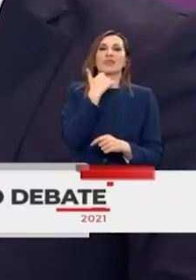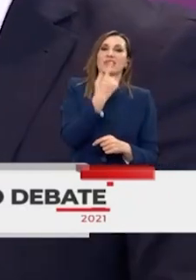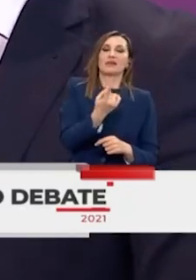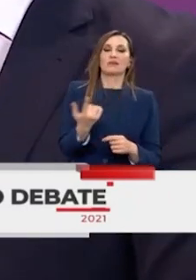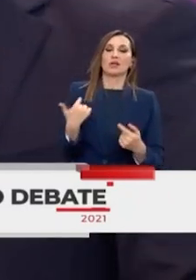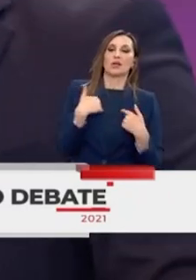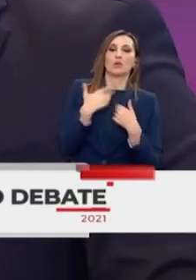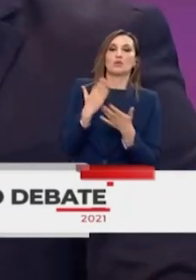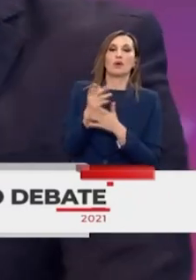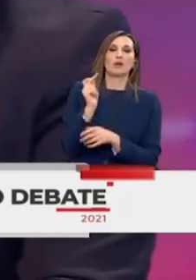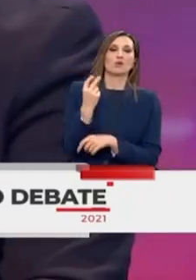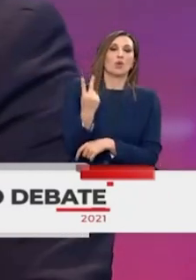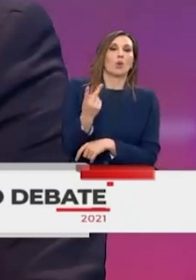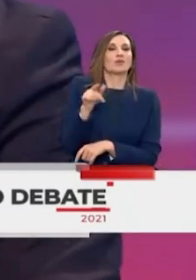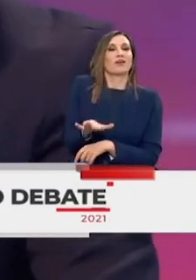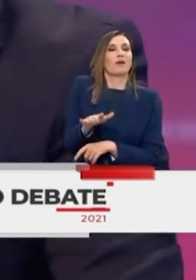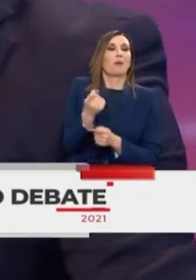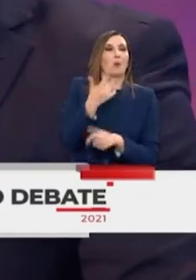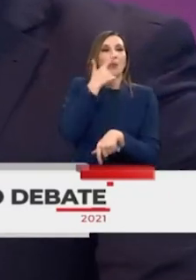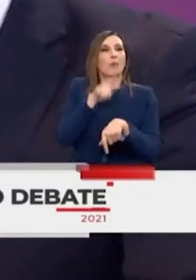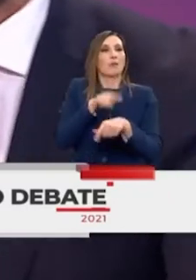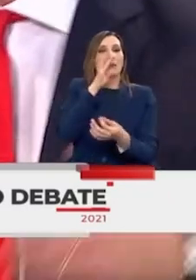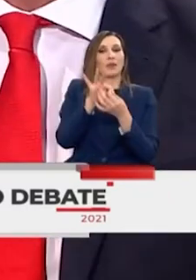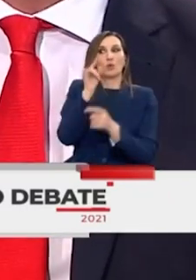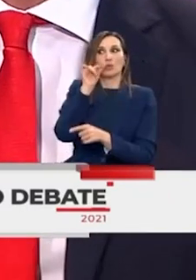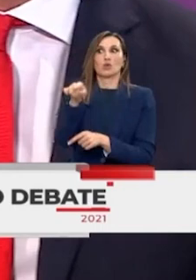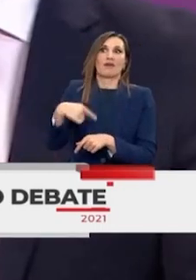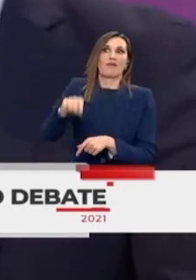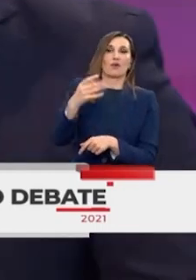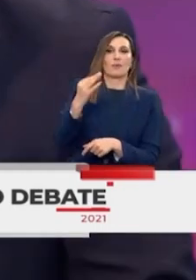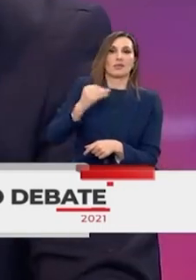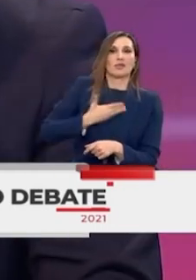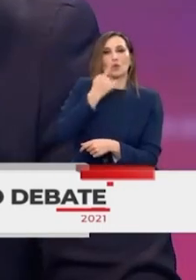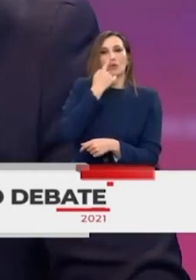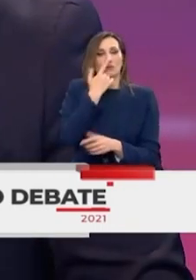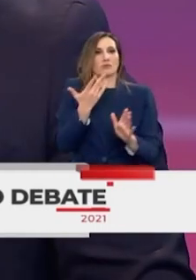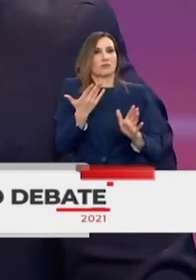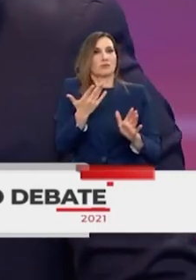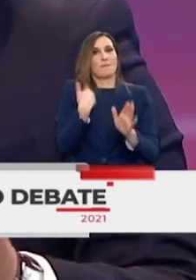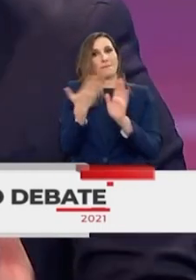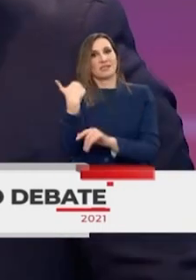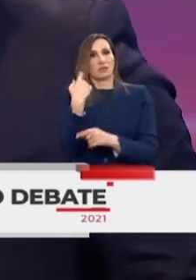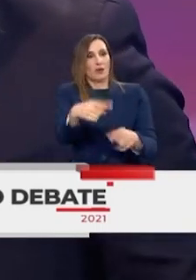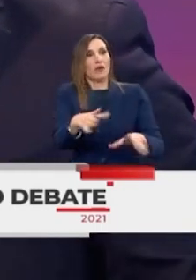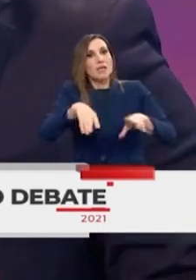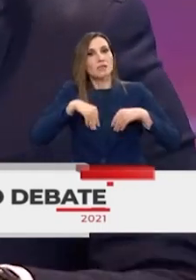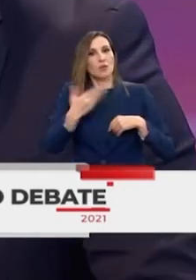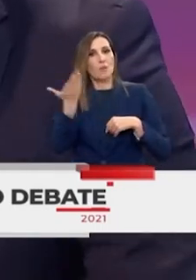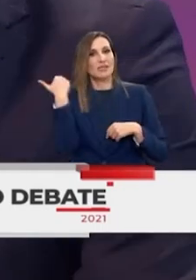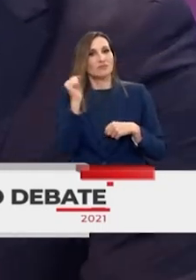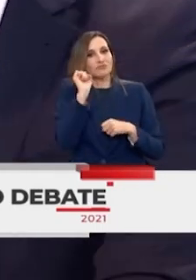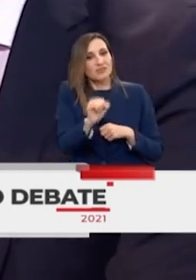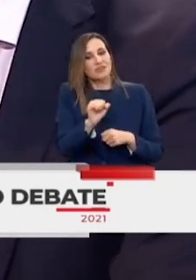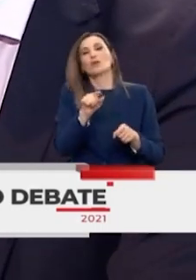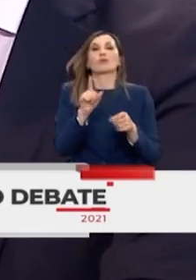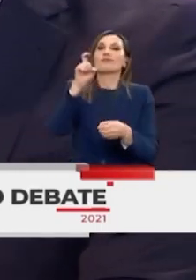eu só estive lá 2 anos, foi uma coisa pequena e tal, esse senhor até esteve no PSD, o Drão Barroso. Também... Outra coisa, não há como fugir do seu passado. Aceite o seu passado. O seu passado